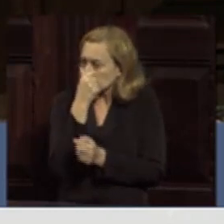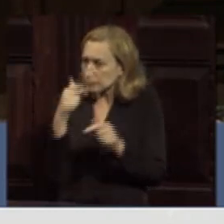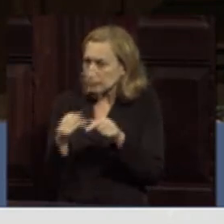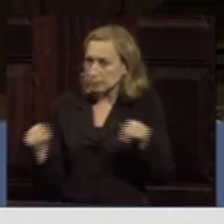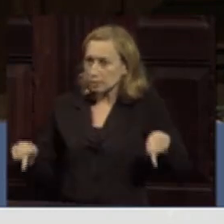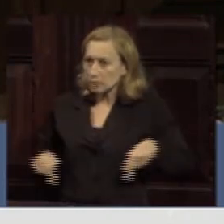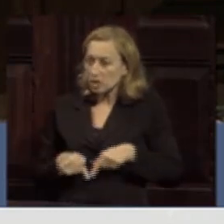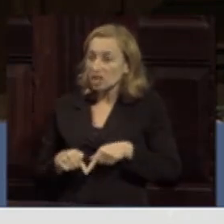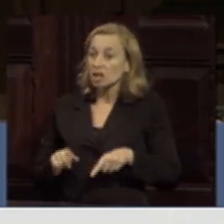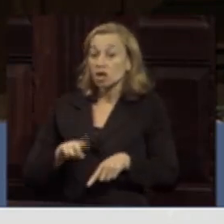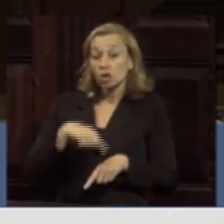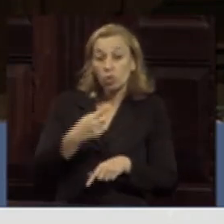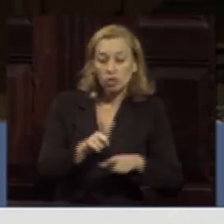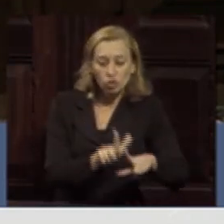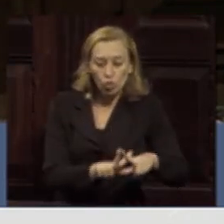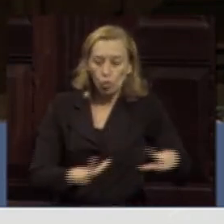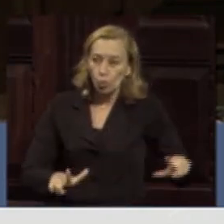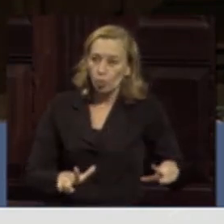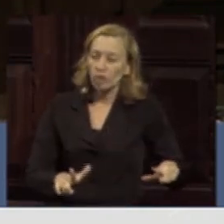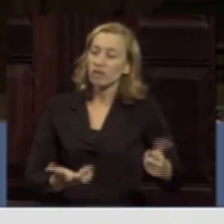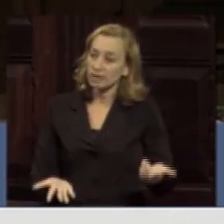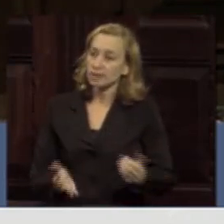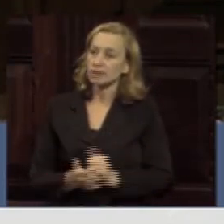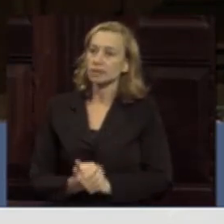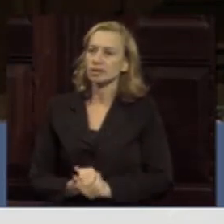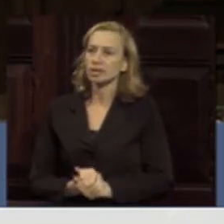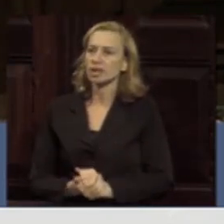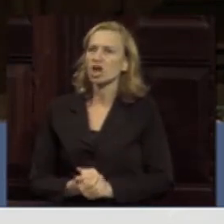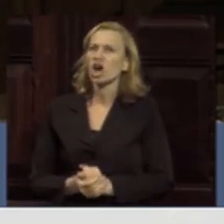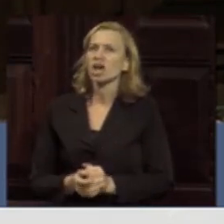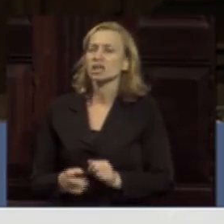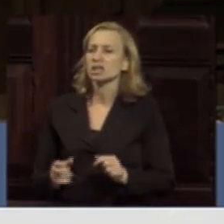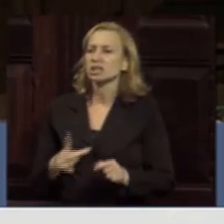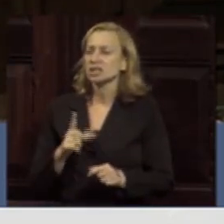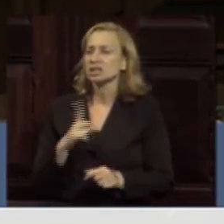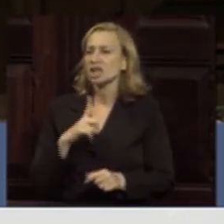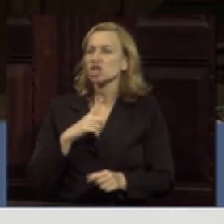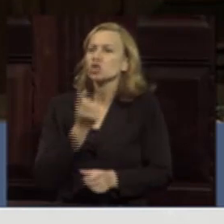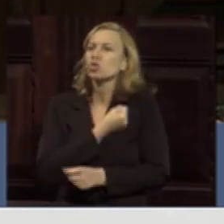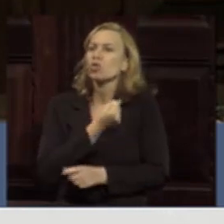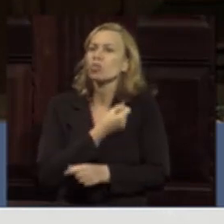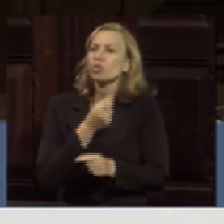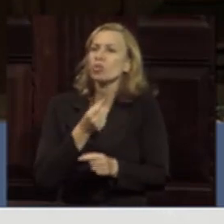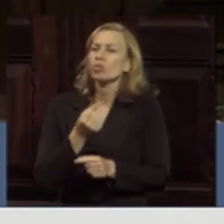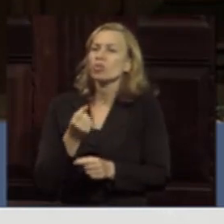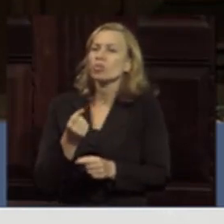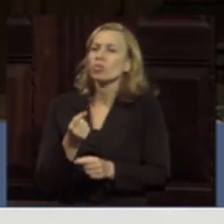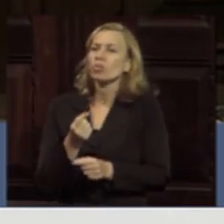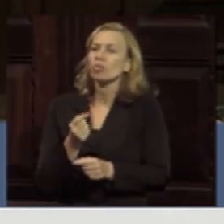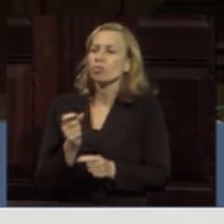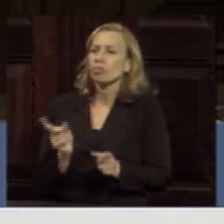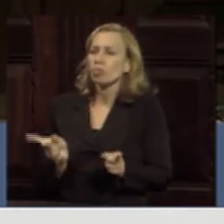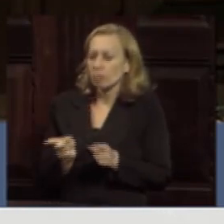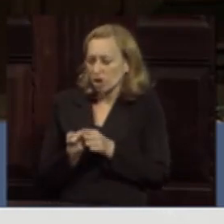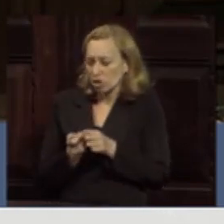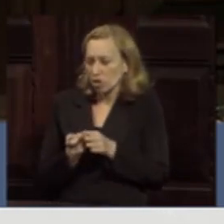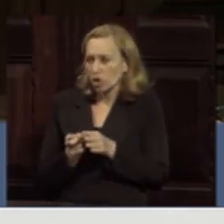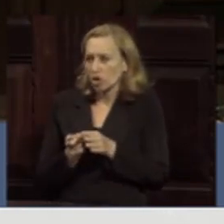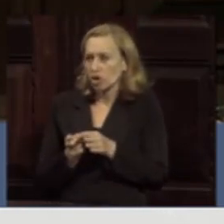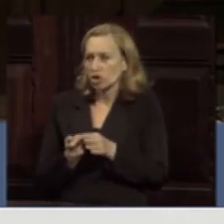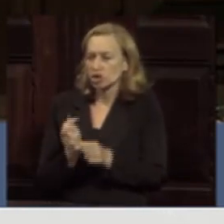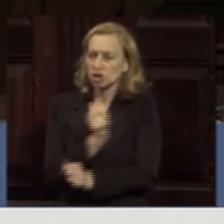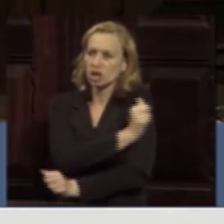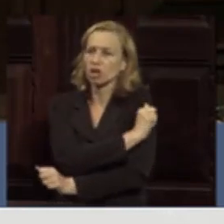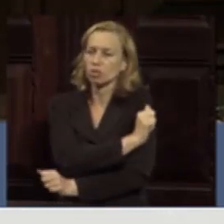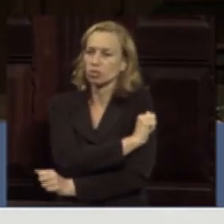de aula vazias em escolas que poderiam ter turmas menores, portanto com trabalho mais qualificado. E além disso, quando